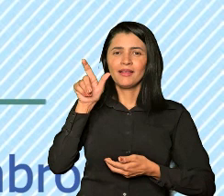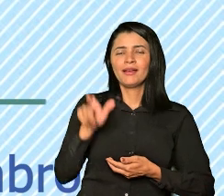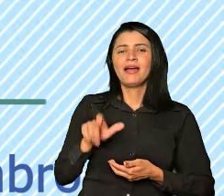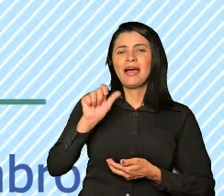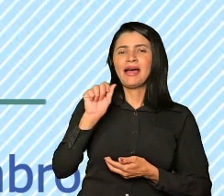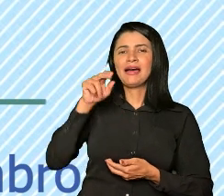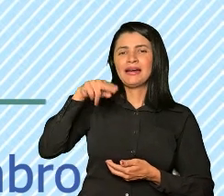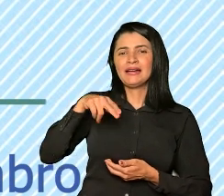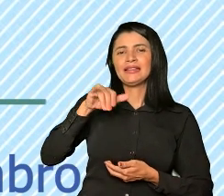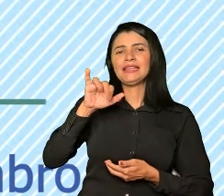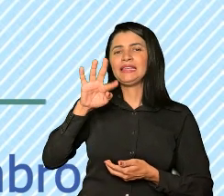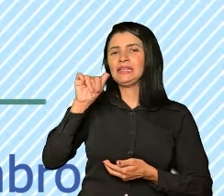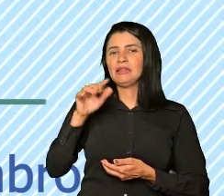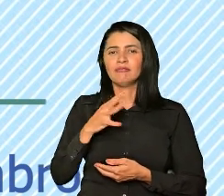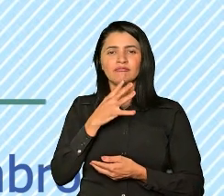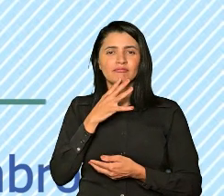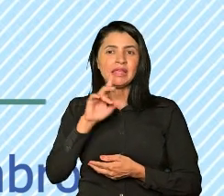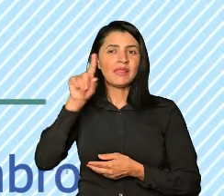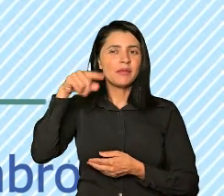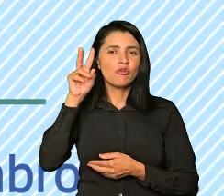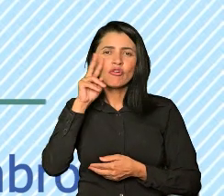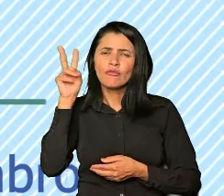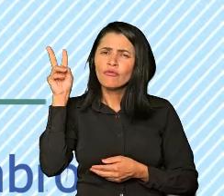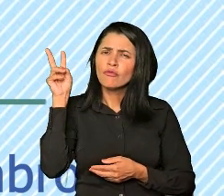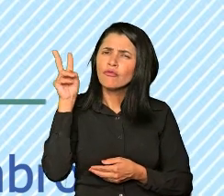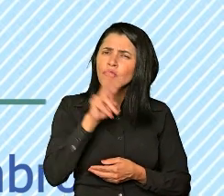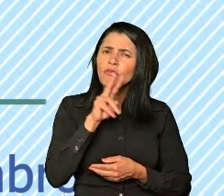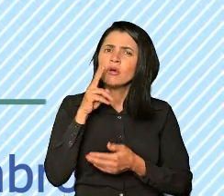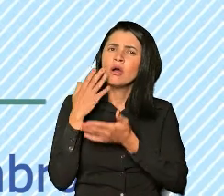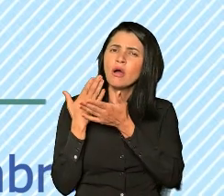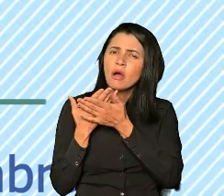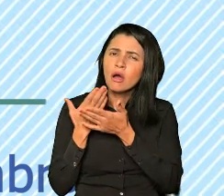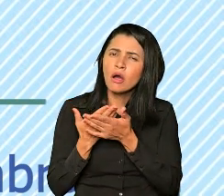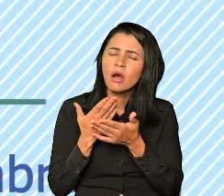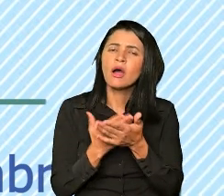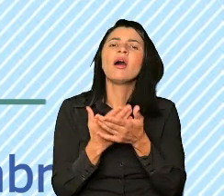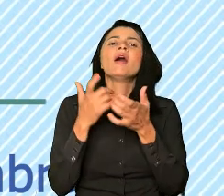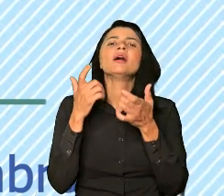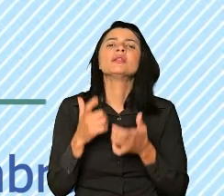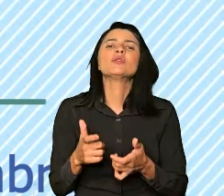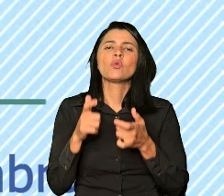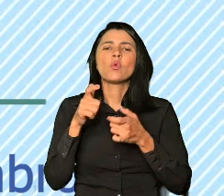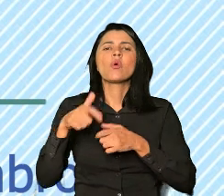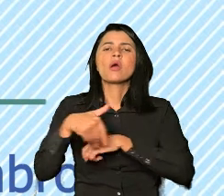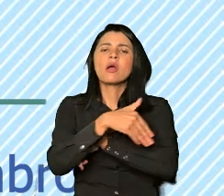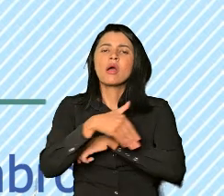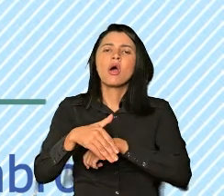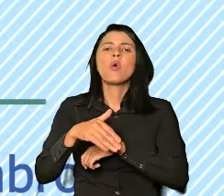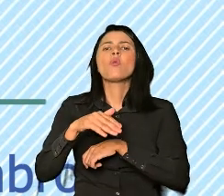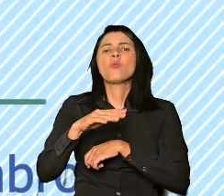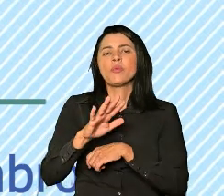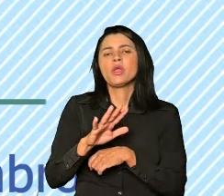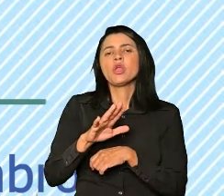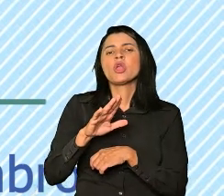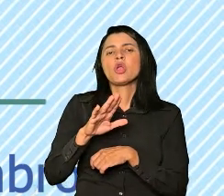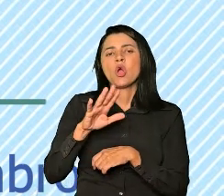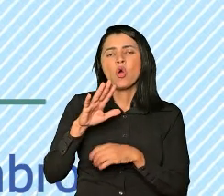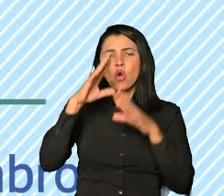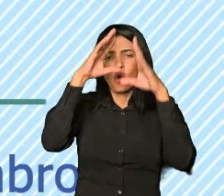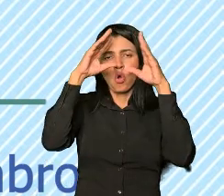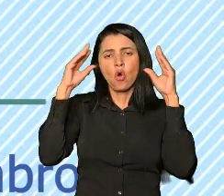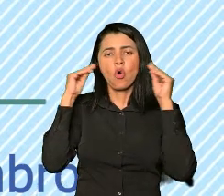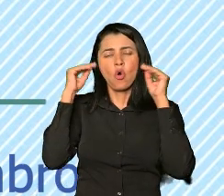eu não conheço esse monumento. Depois é que eu fui ver, estudar, ele está numa praça em Roma, na Itália. É a